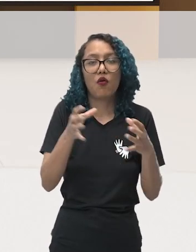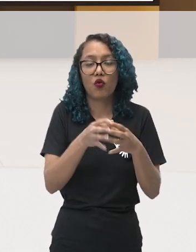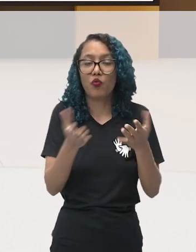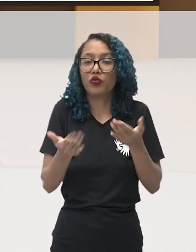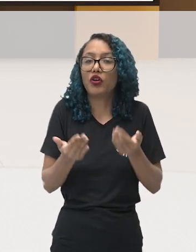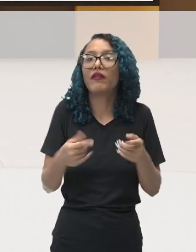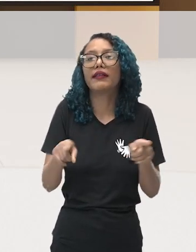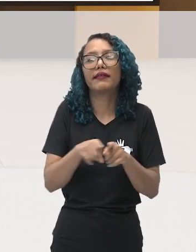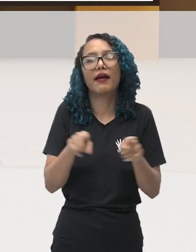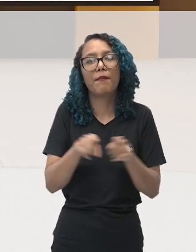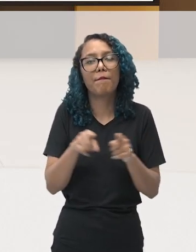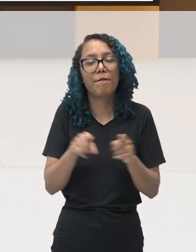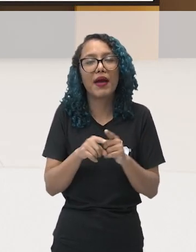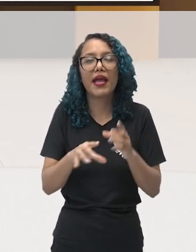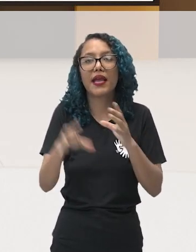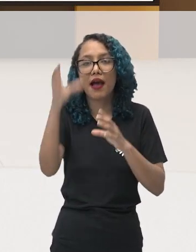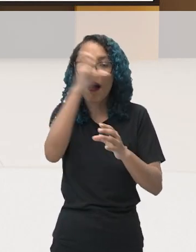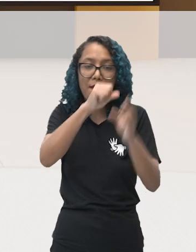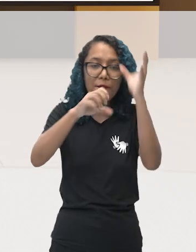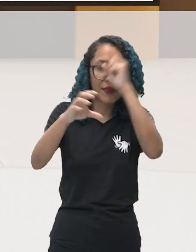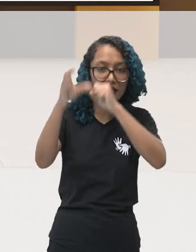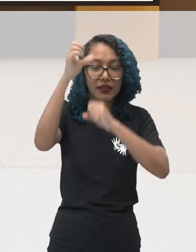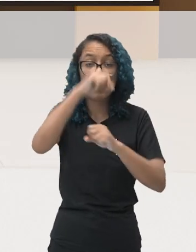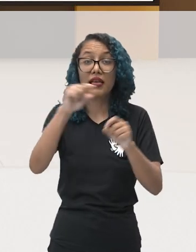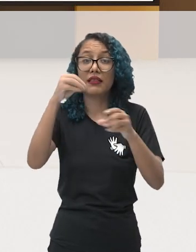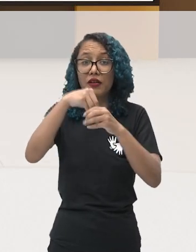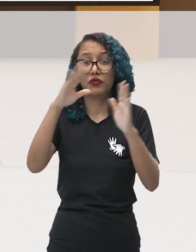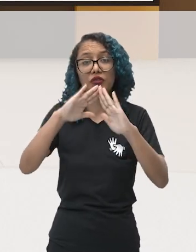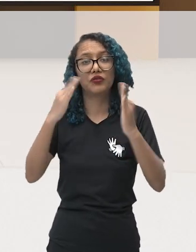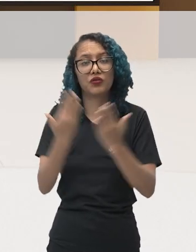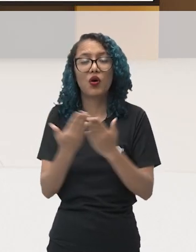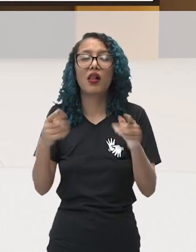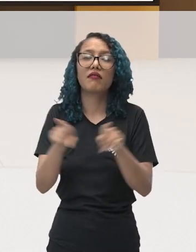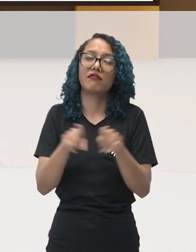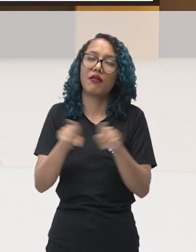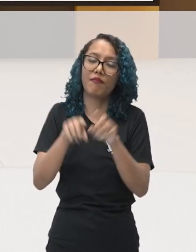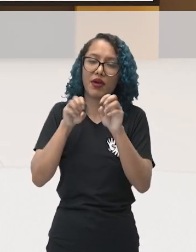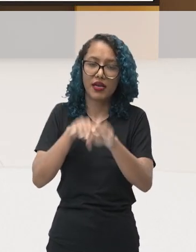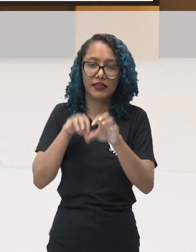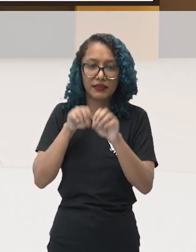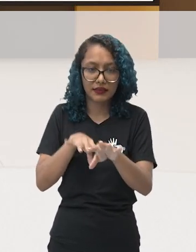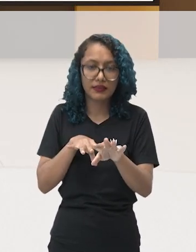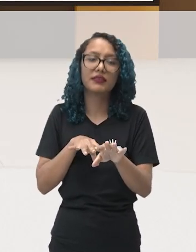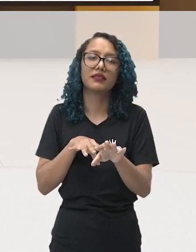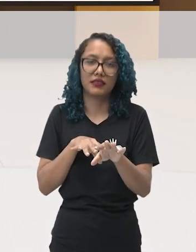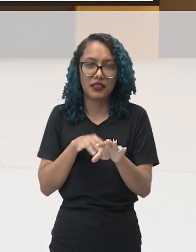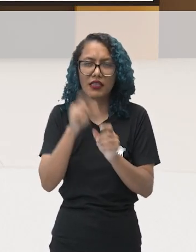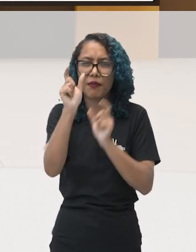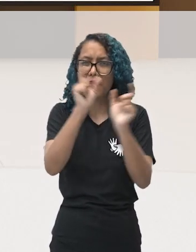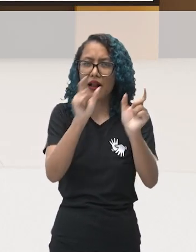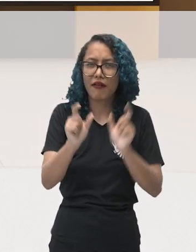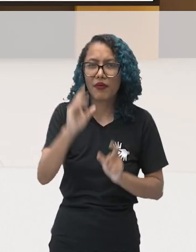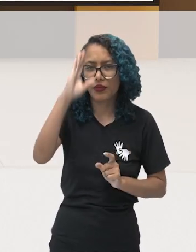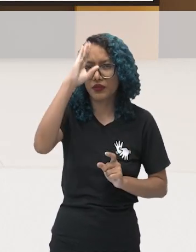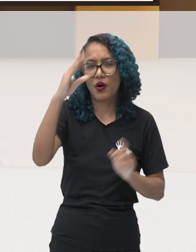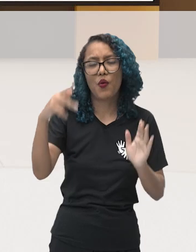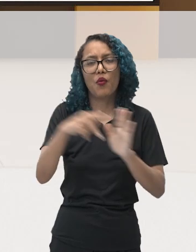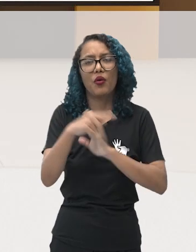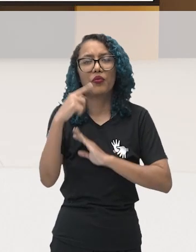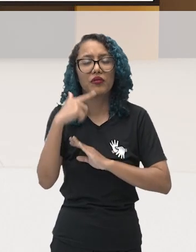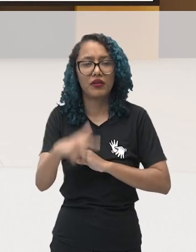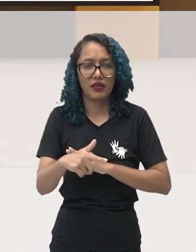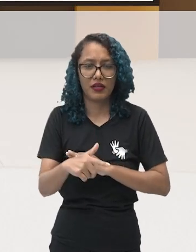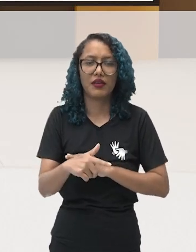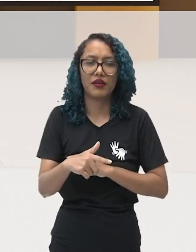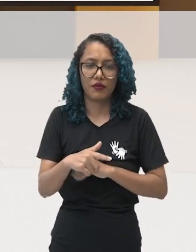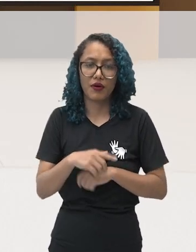acabam ensinando na escola como se fala, né? Quais são as histórias principais, os termos principais. Existe inclusive